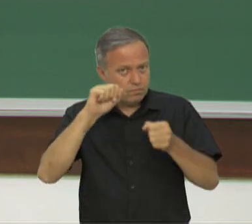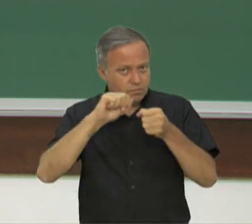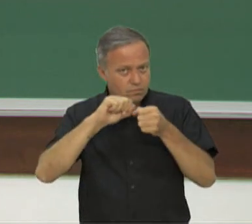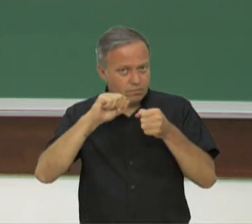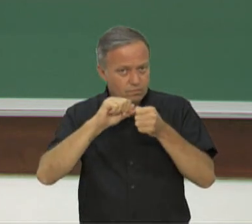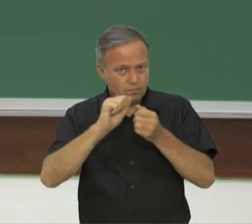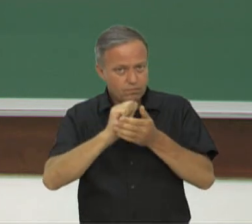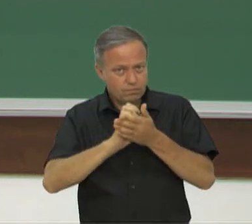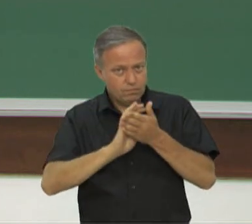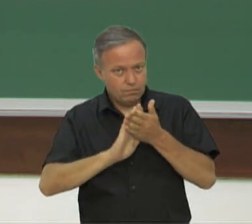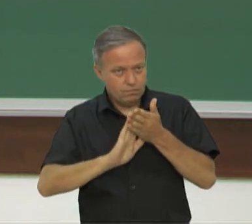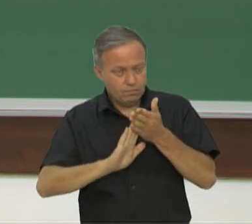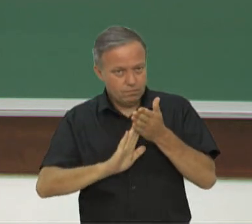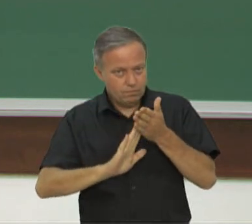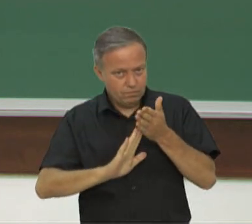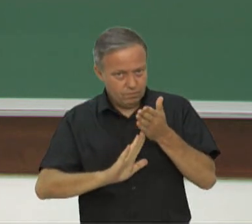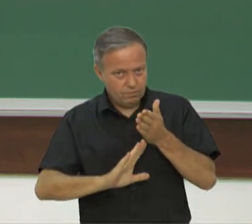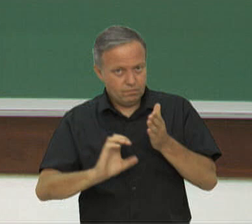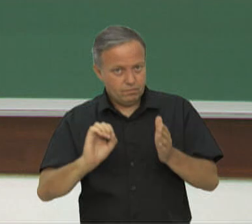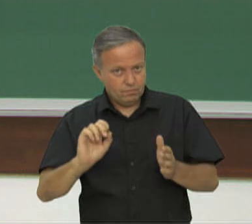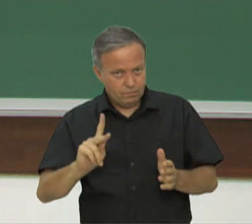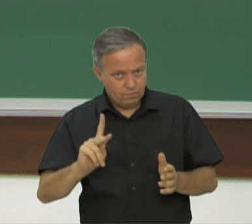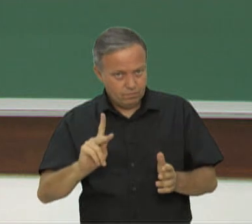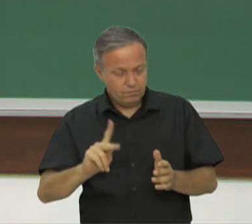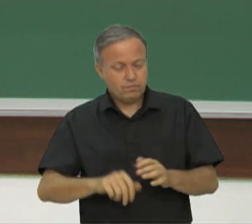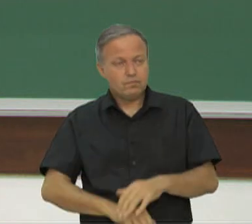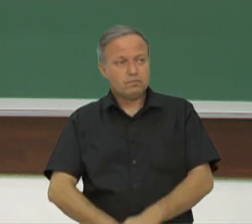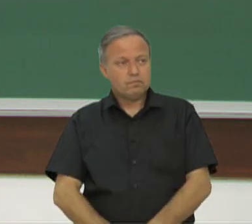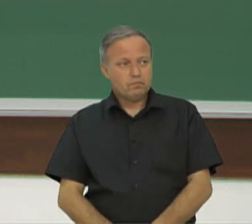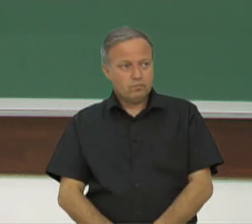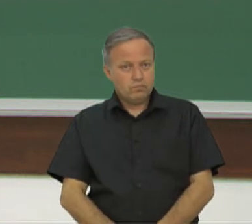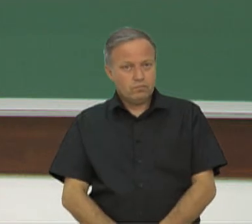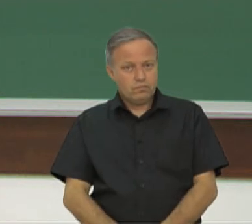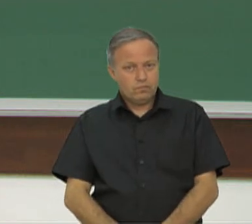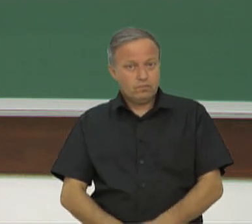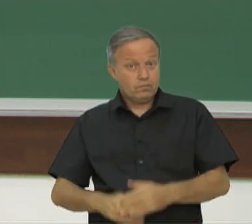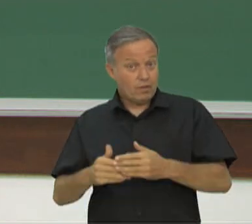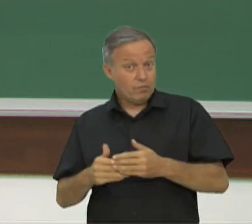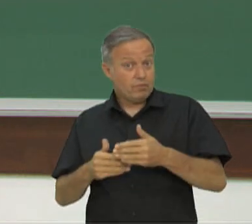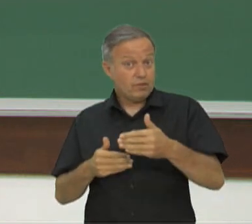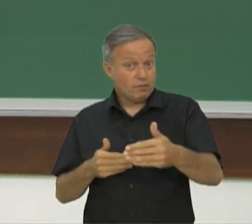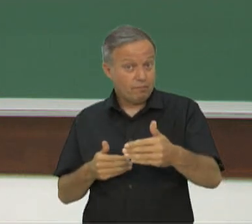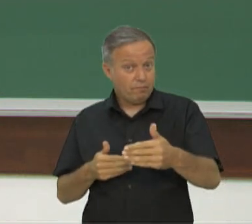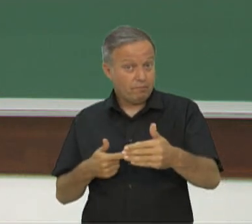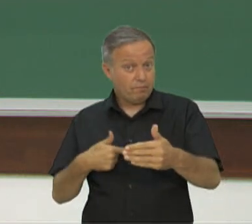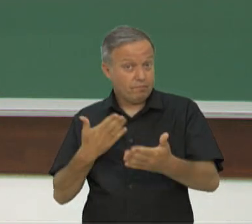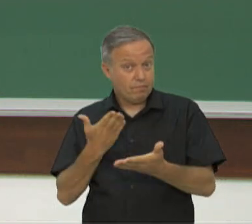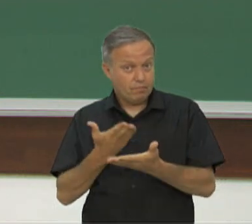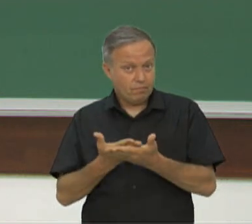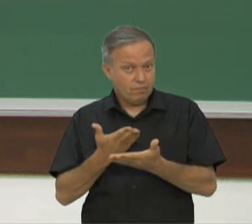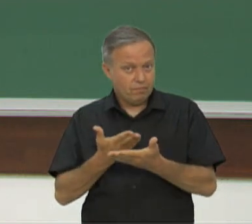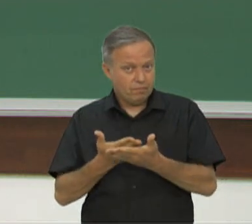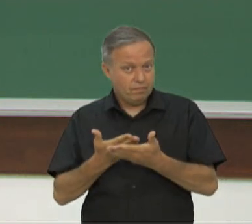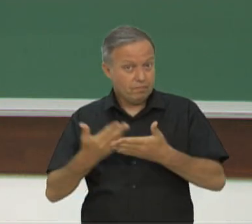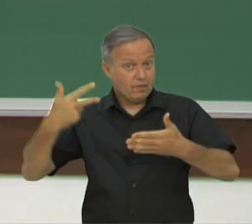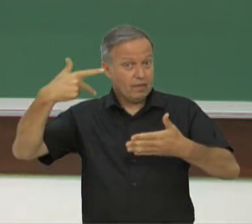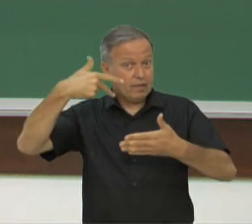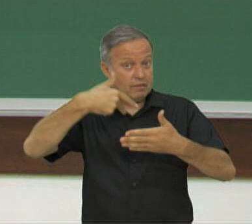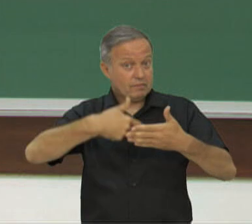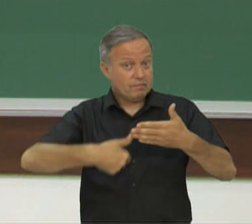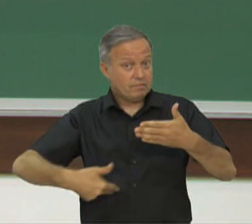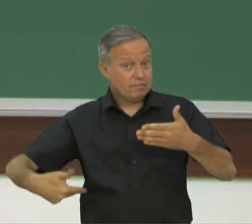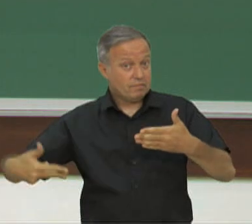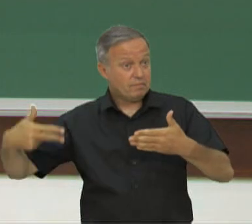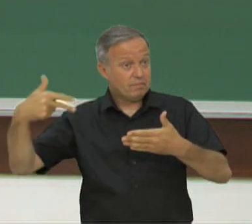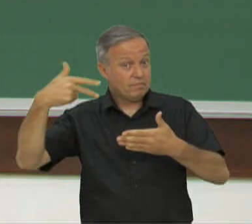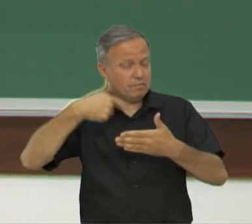atividades e colocar ali sua presença, certo? Vamos seguir em frente com as nossas aulinhas de arte e vamos